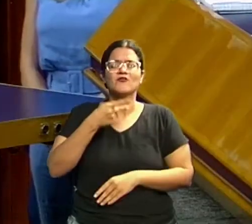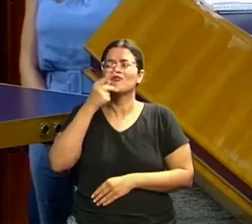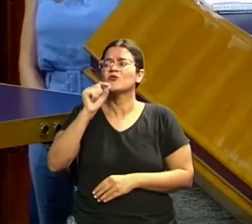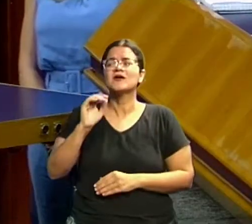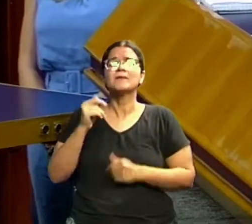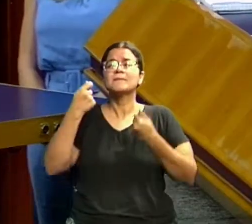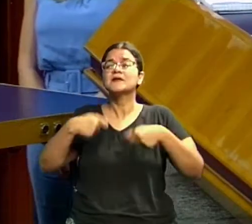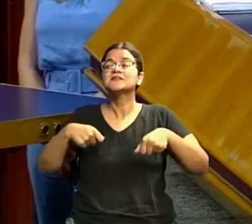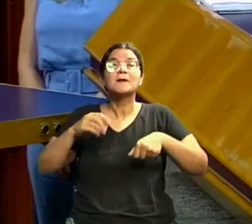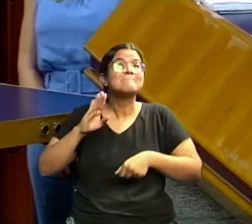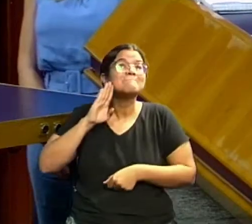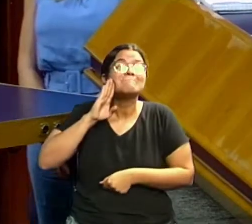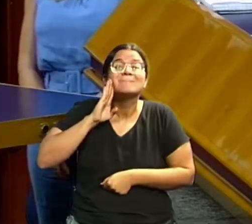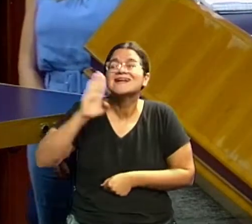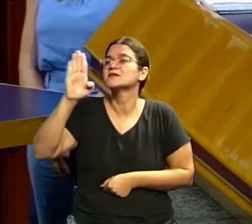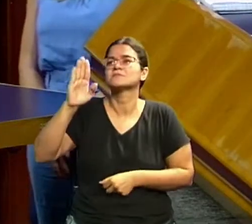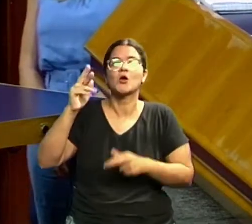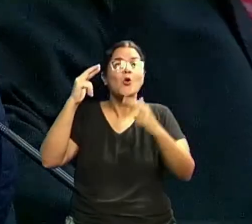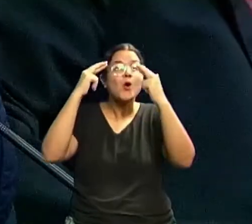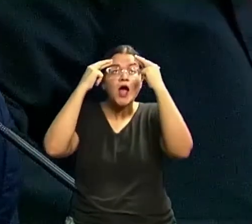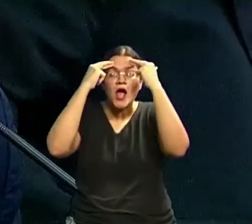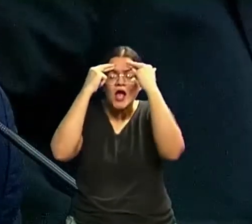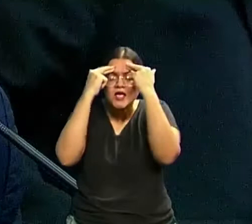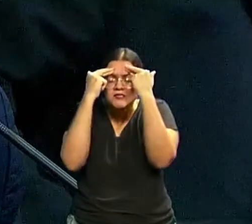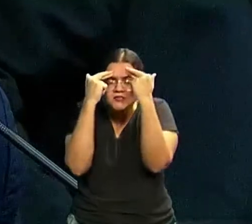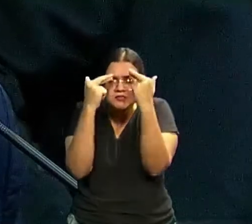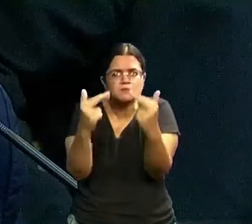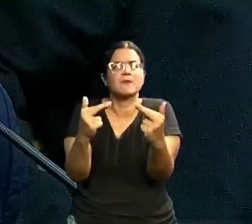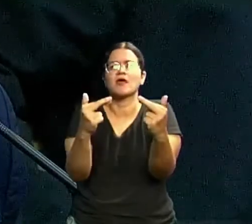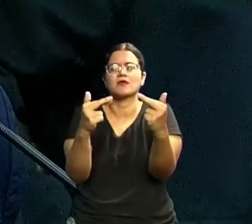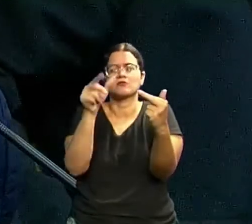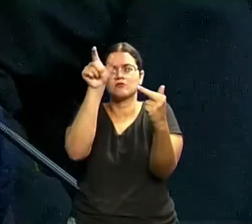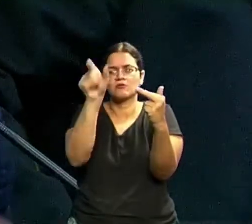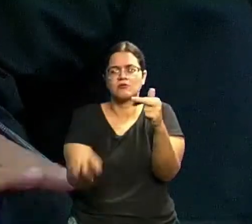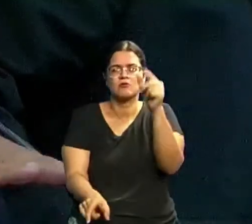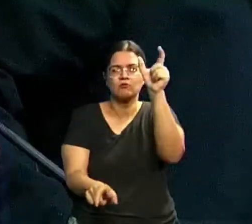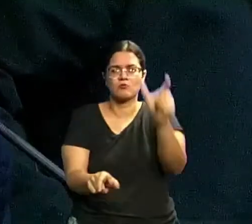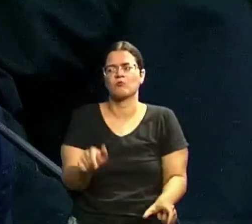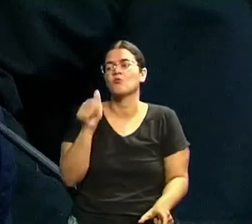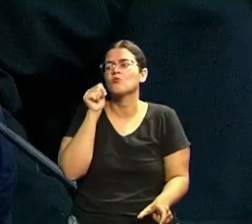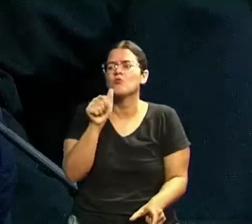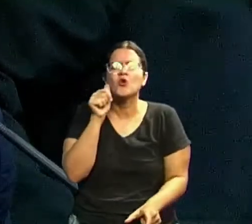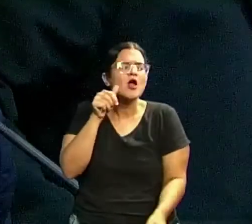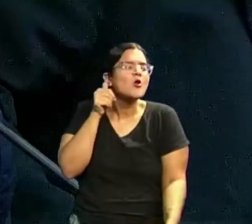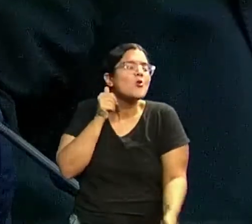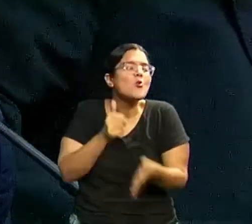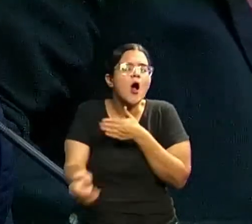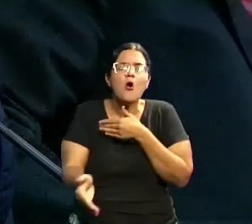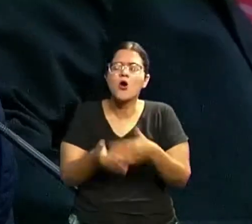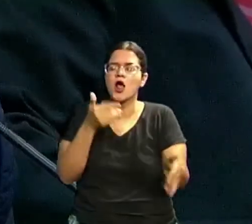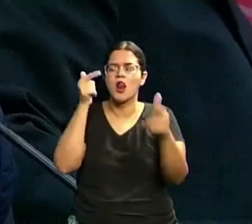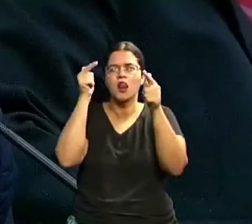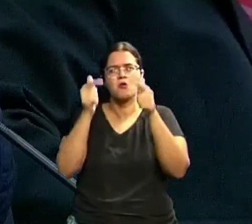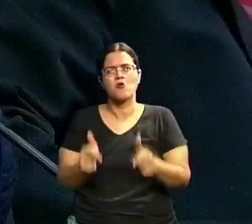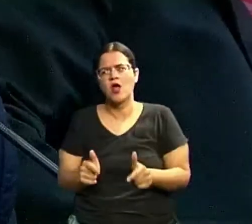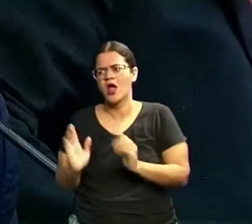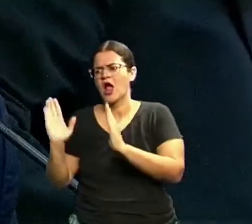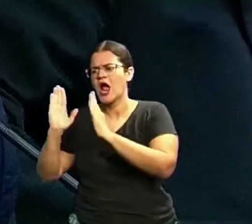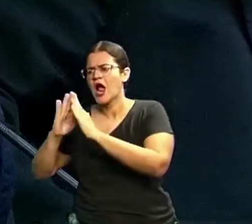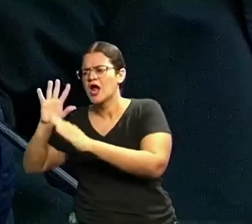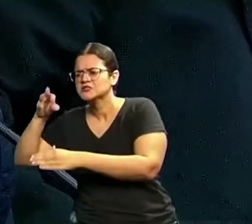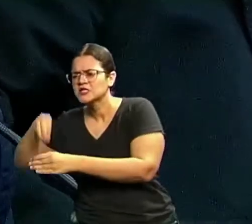palavra, respeito a condição feminina da mulher em qualquer esfera,